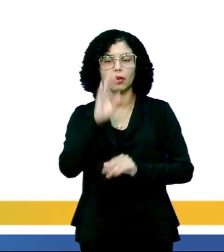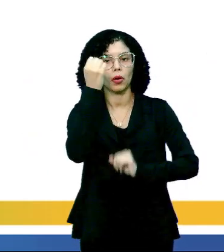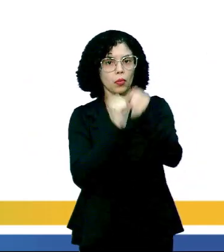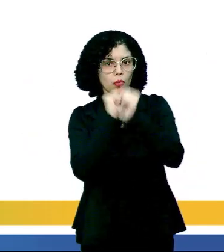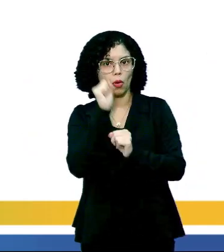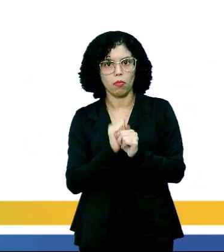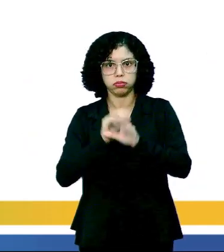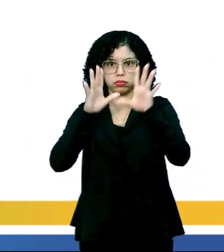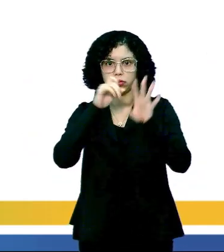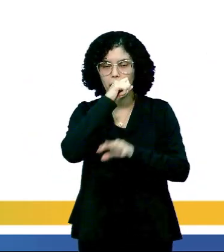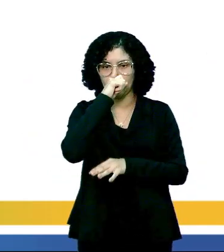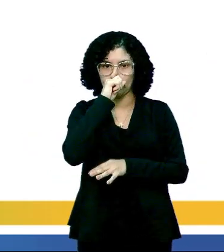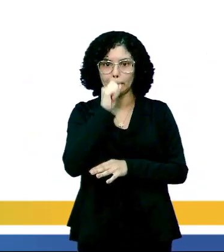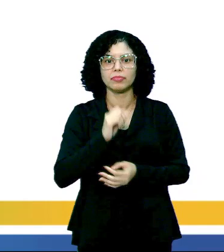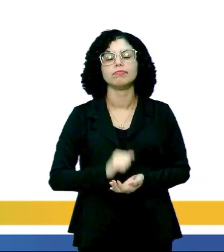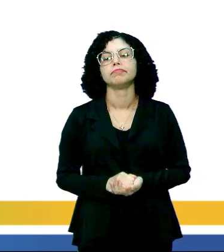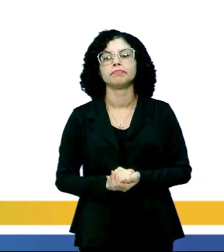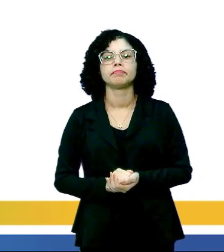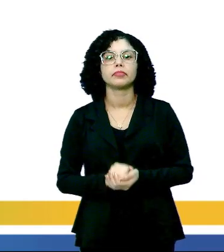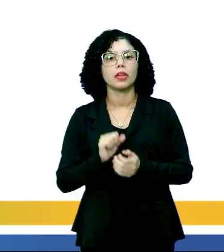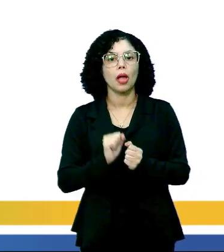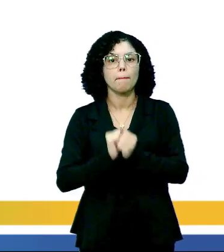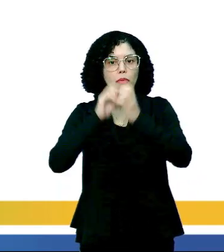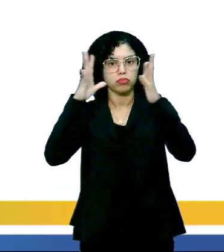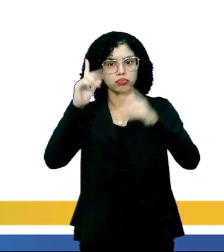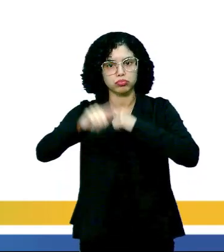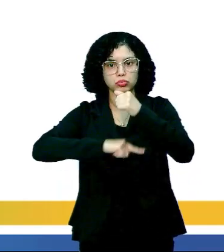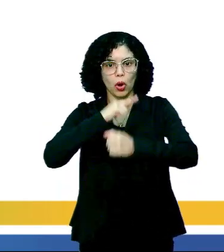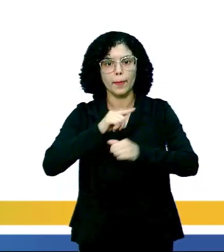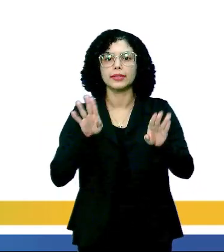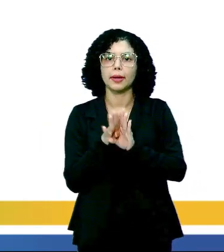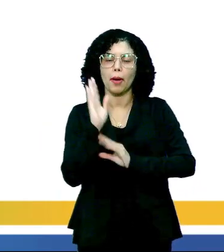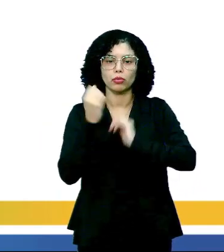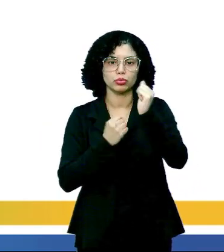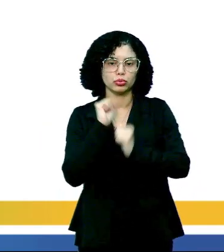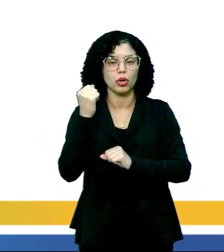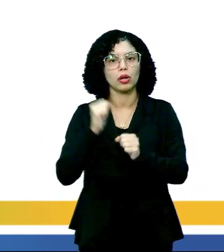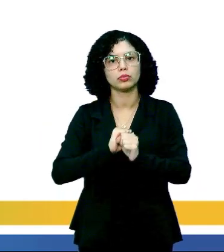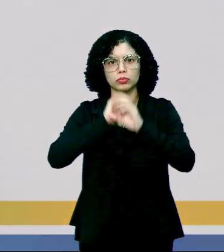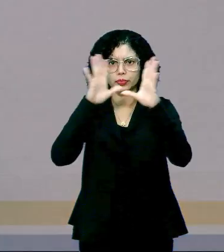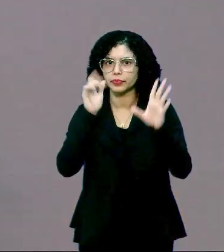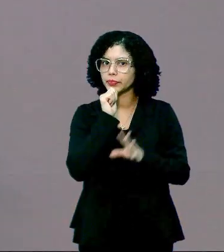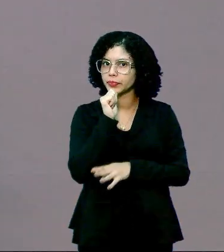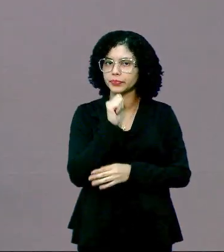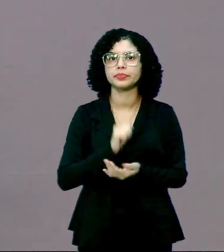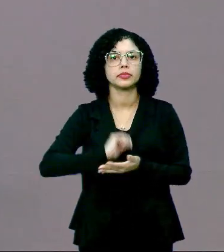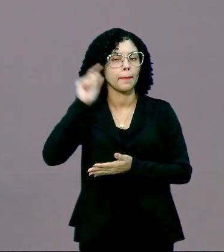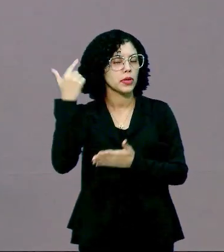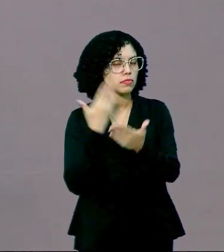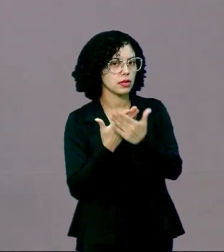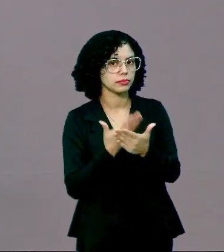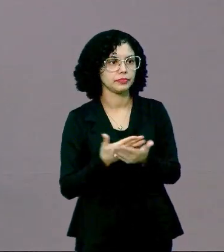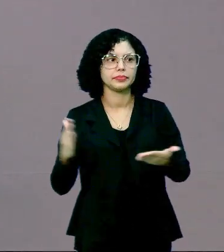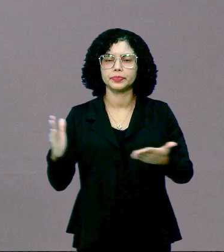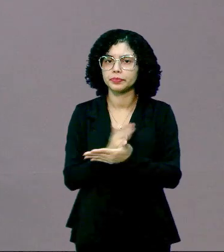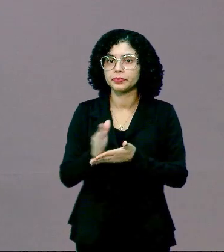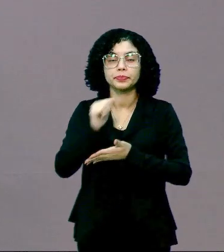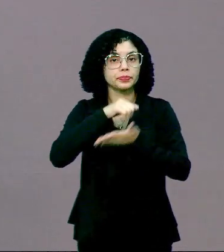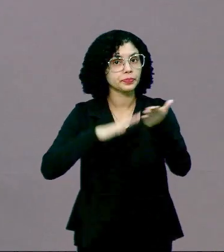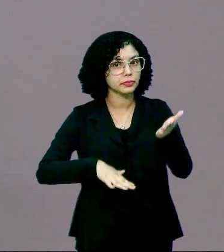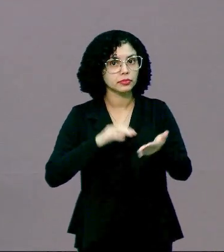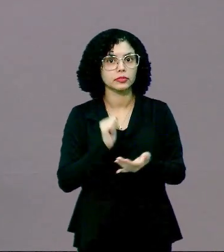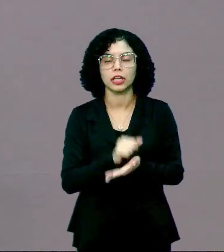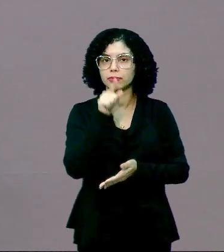bombas atômicas e usinas nucleares, nós vamos conversar na nossa próxima aula. Bom, agora nós vamos fazer alguns